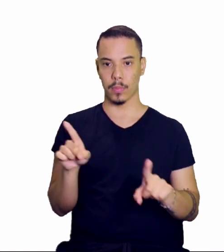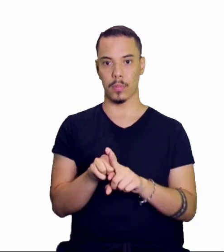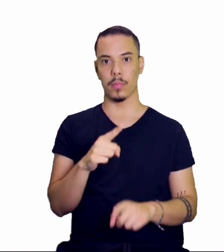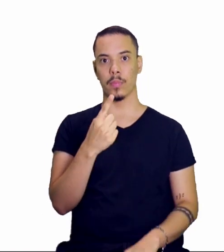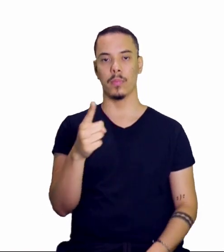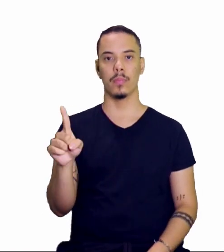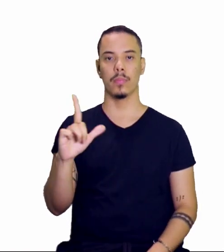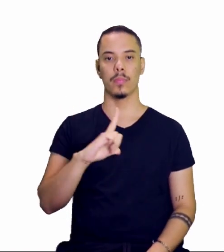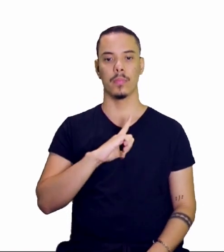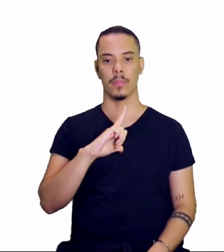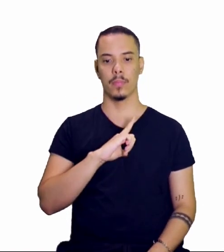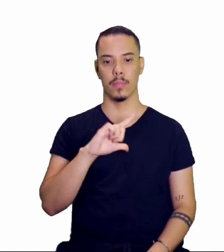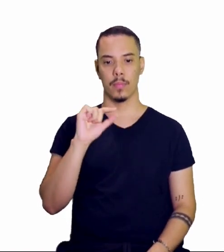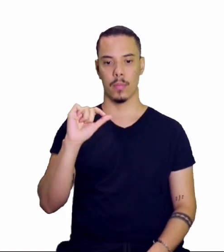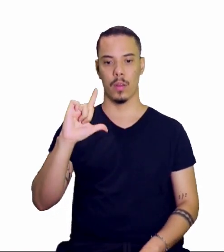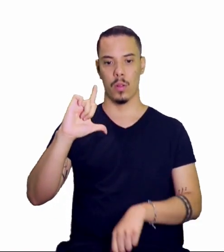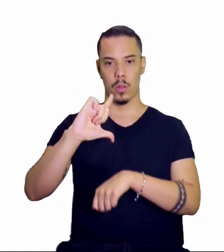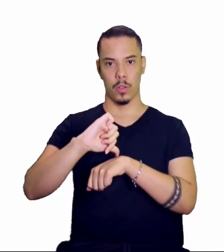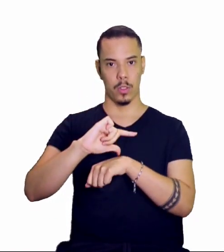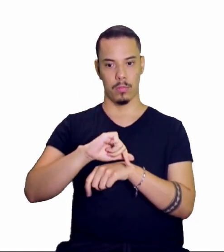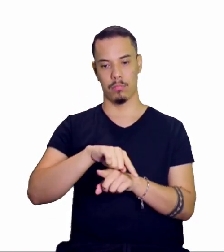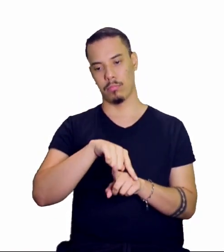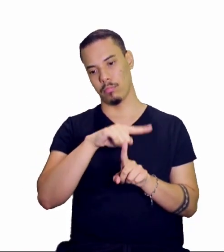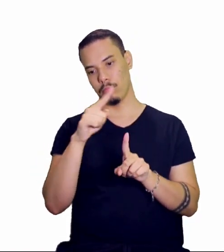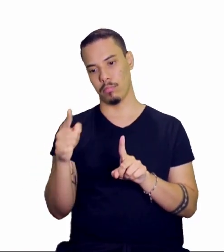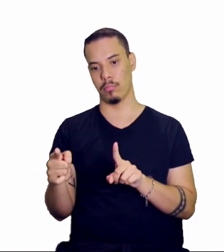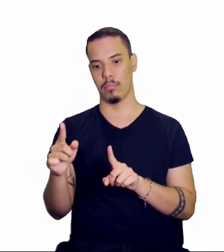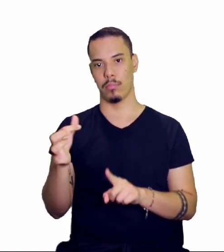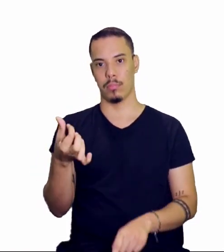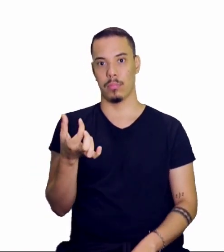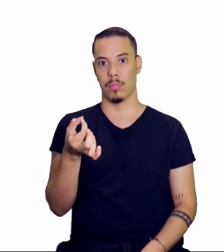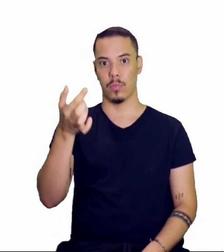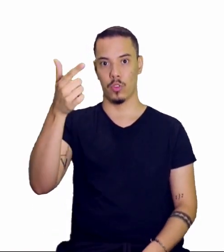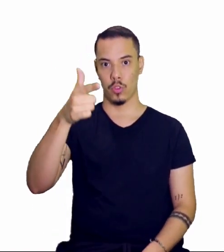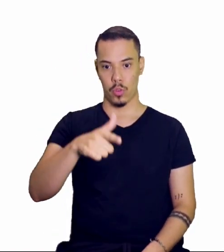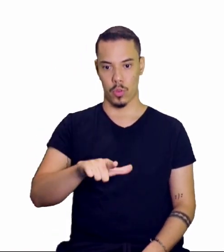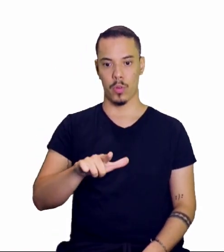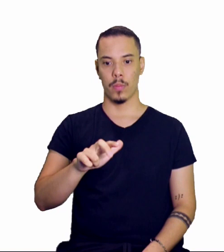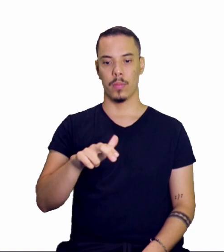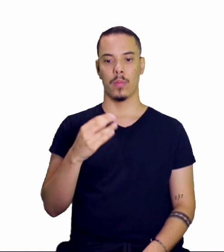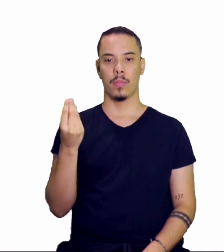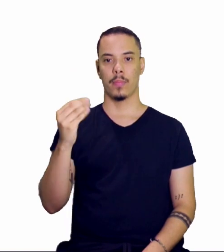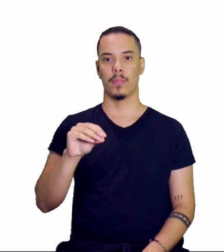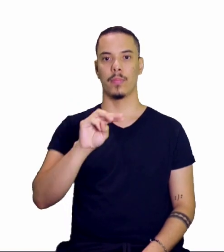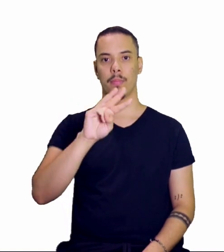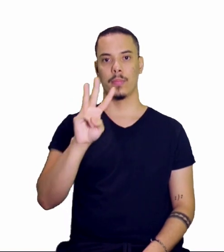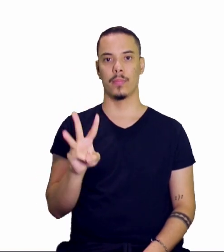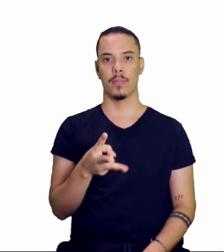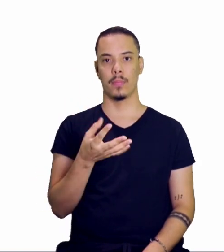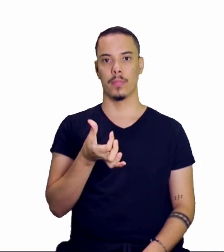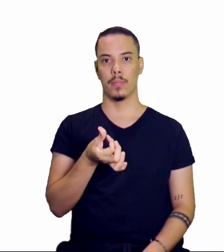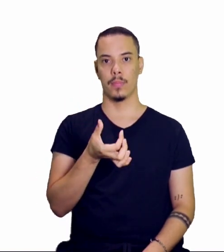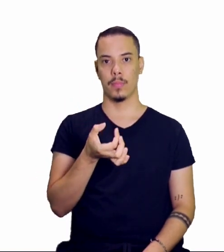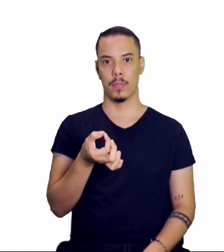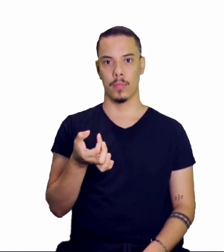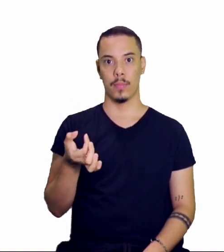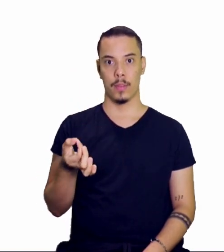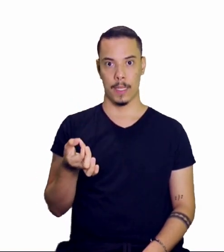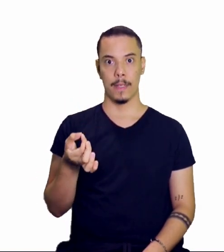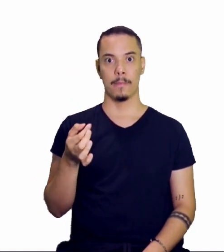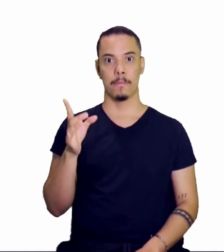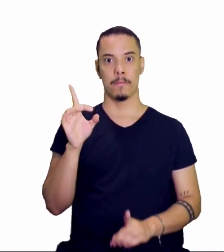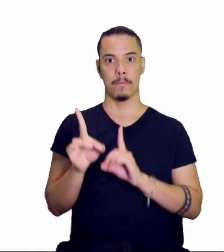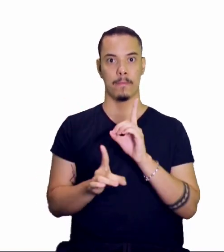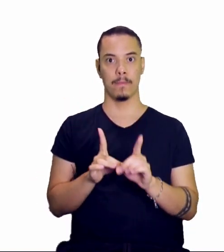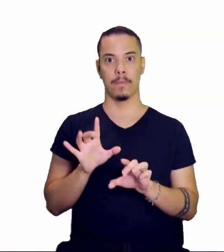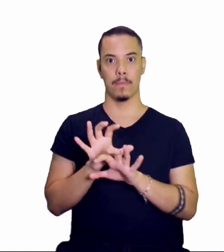eu tenho... Da hora lá, mas multiplica por 60, depois por 60 de novo. Então, vai dar 3.600. Né? Então, a dinâmica é essa daí,